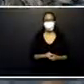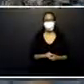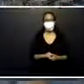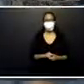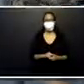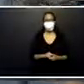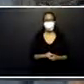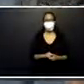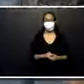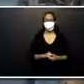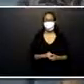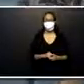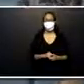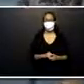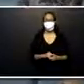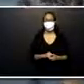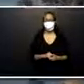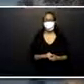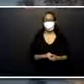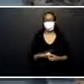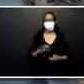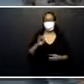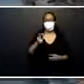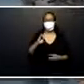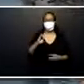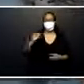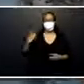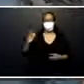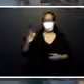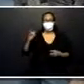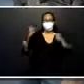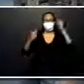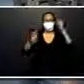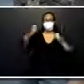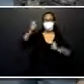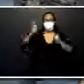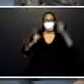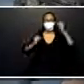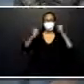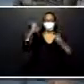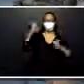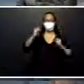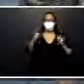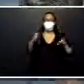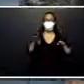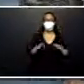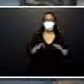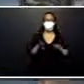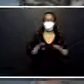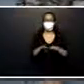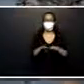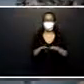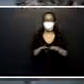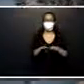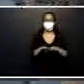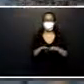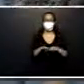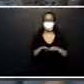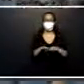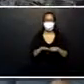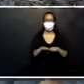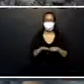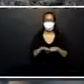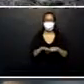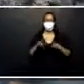As estratégias institucionais de empresas e organizações também, por sua vez,